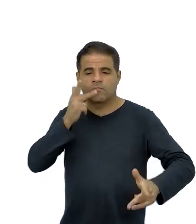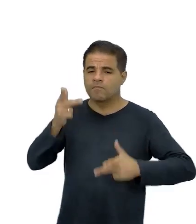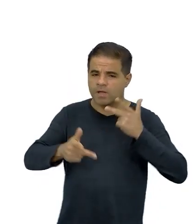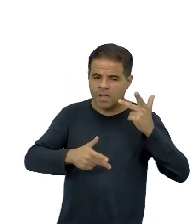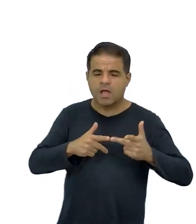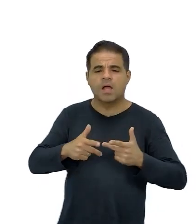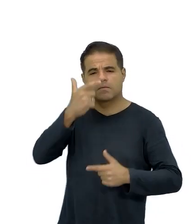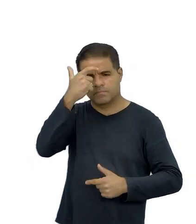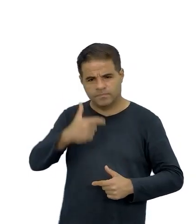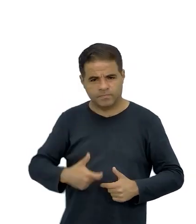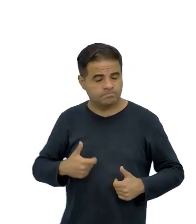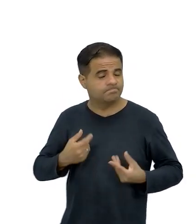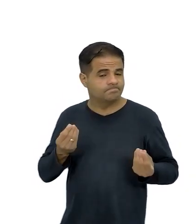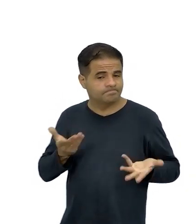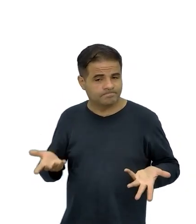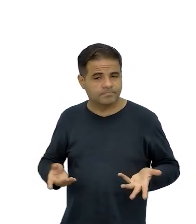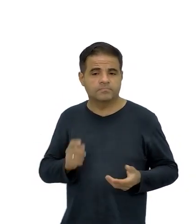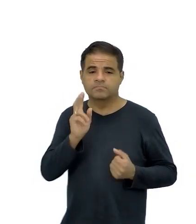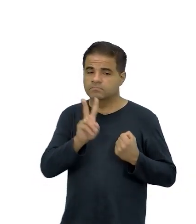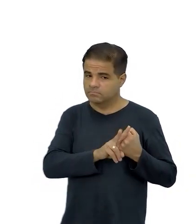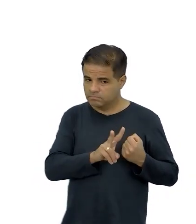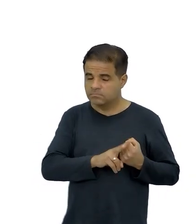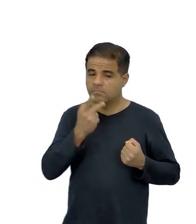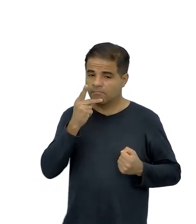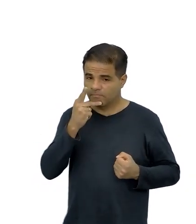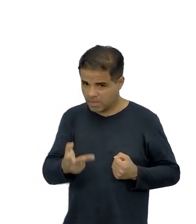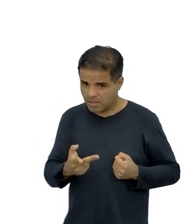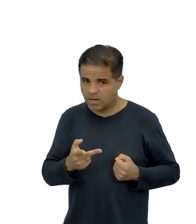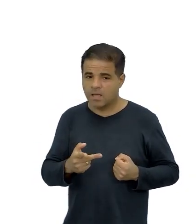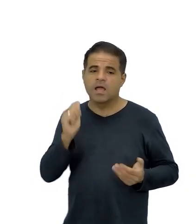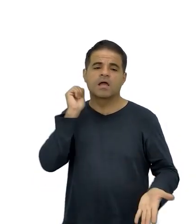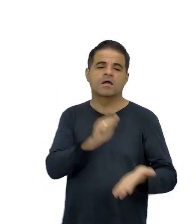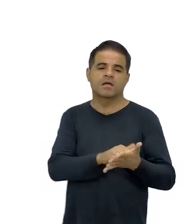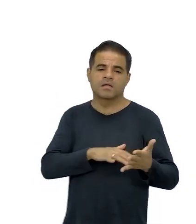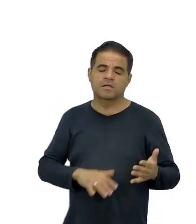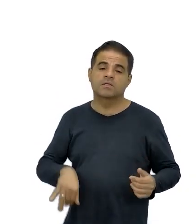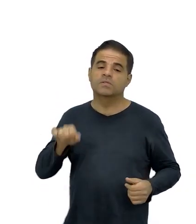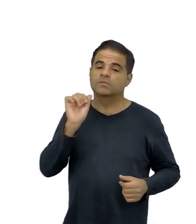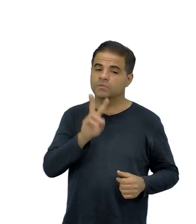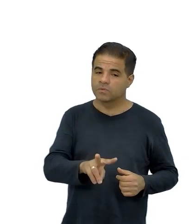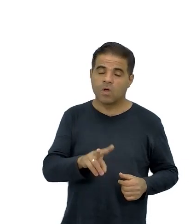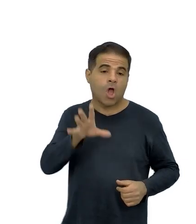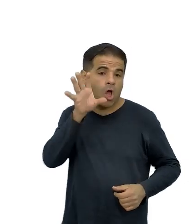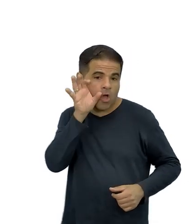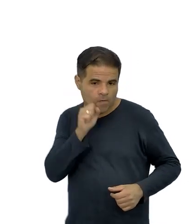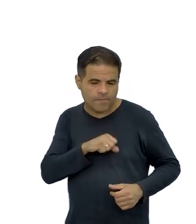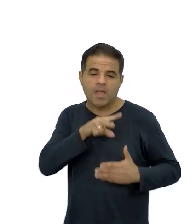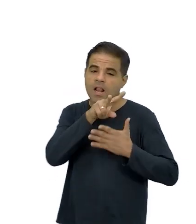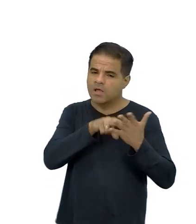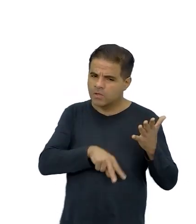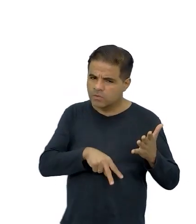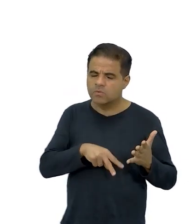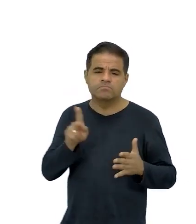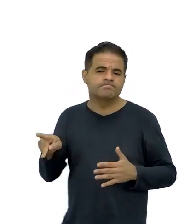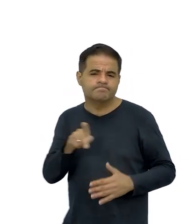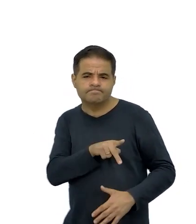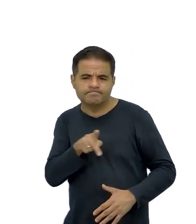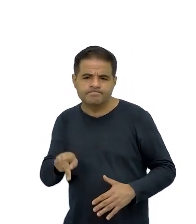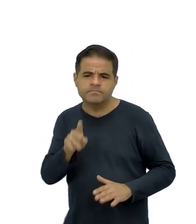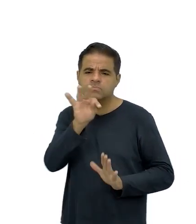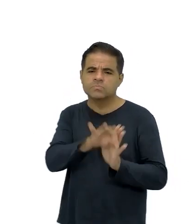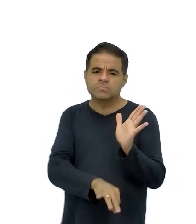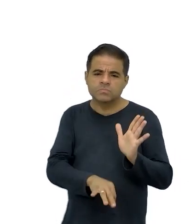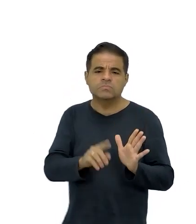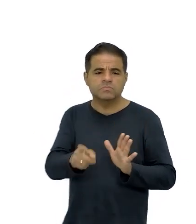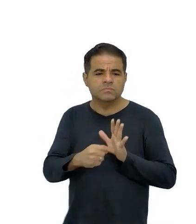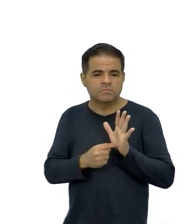dos personagens, ou seja, os verbos de fala. Na atividade 2, ouvir a leitura pelo professor do texto